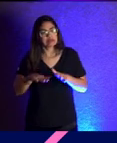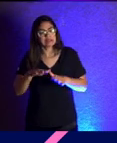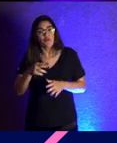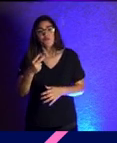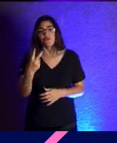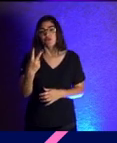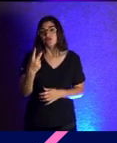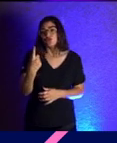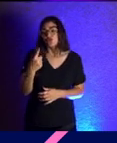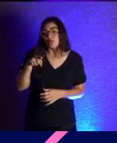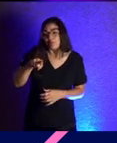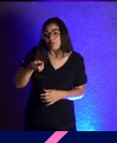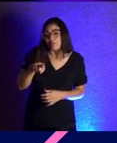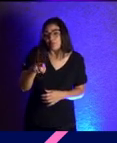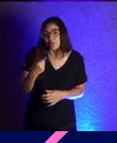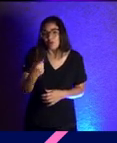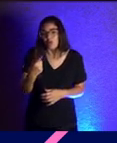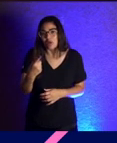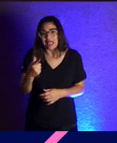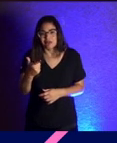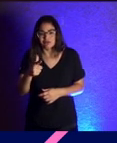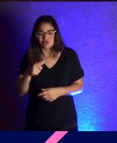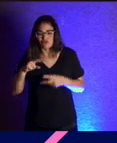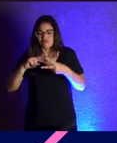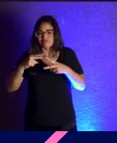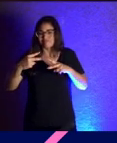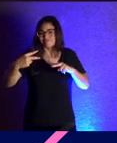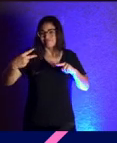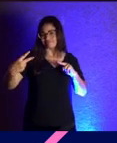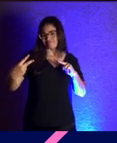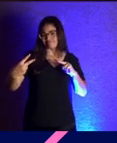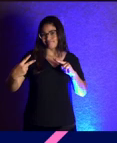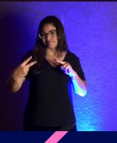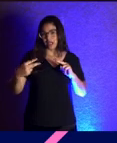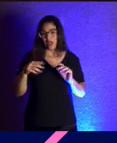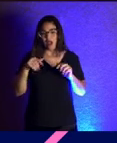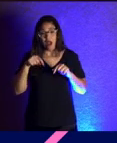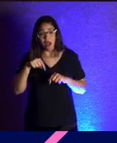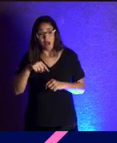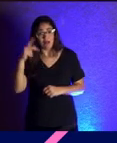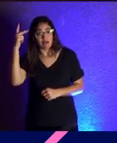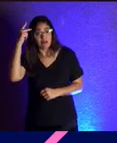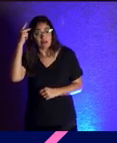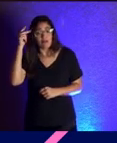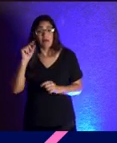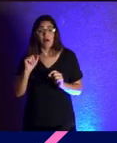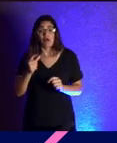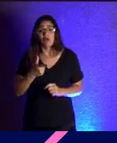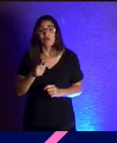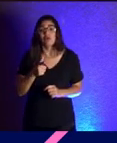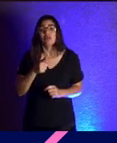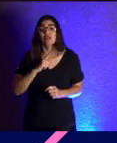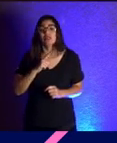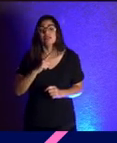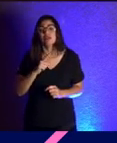nem tinham passado para análise de DNA. E só em São Paulo, por exemplo, a gente tinha ali só